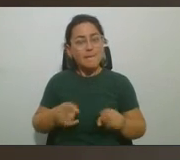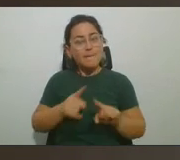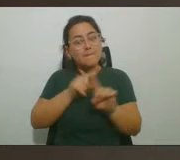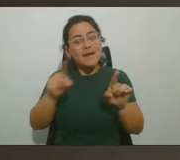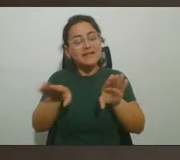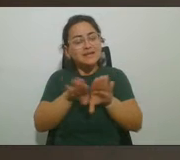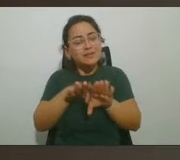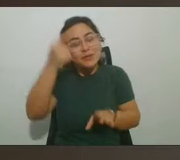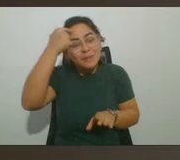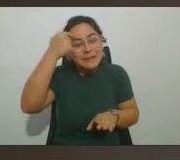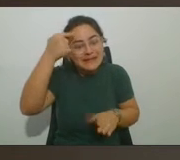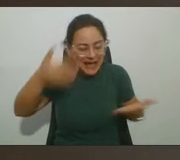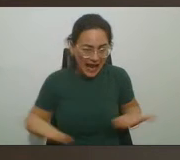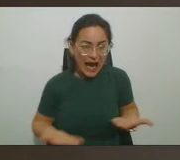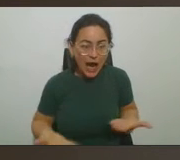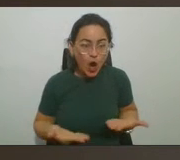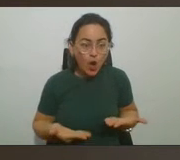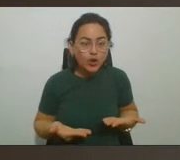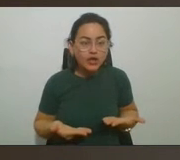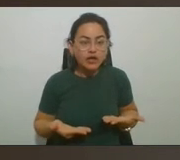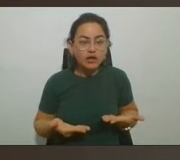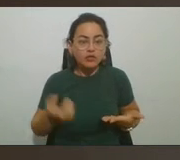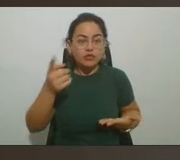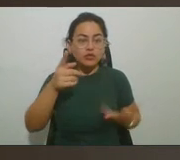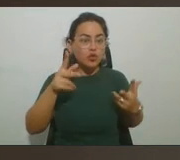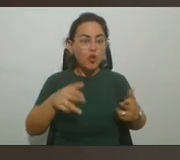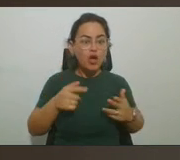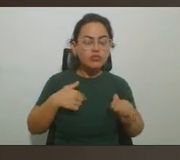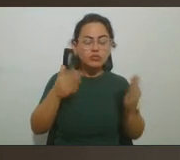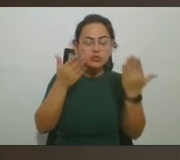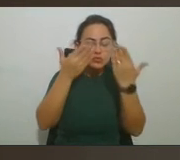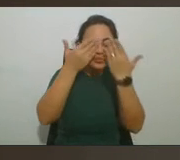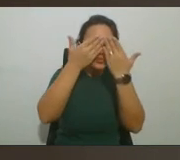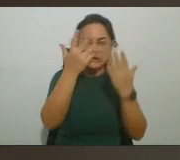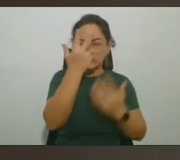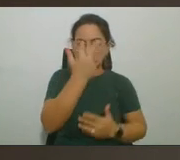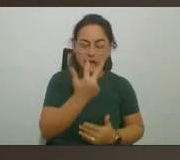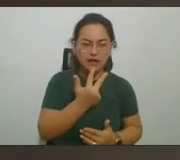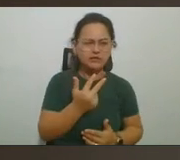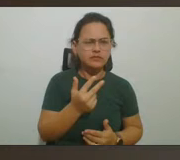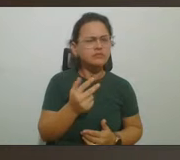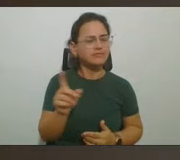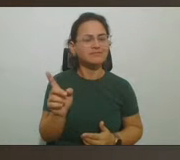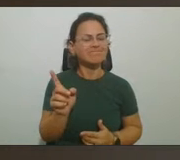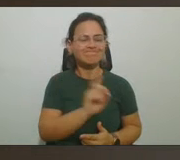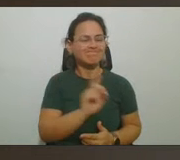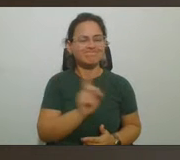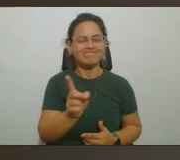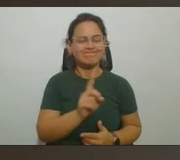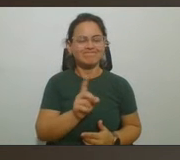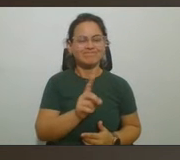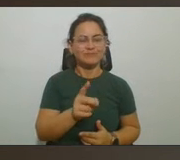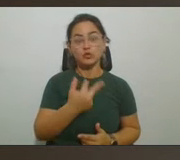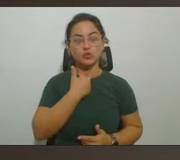do agora, sem deixar-se cegar pelas luzes da polemização, e talvez